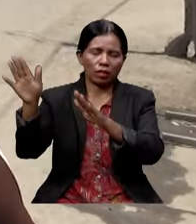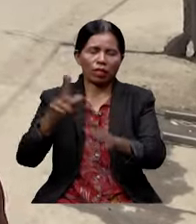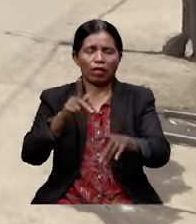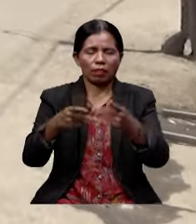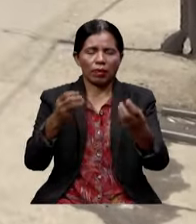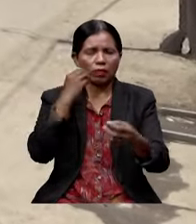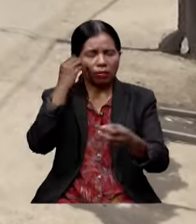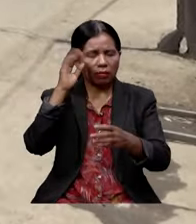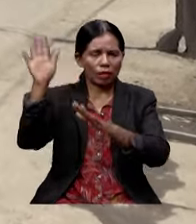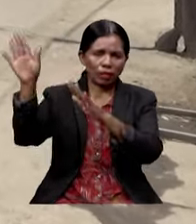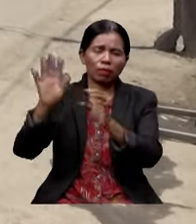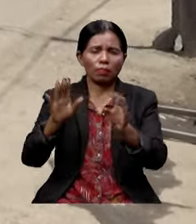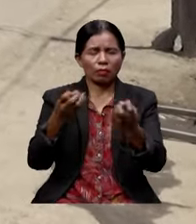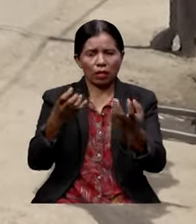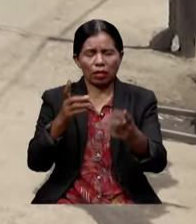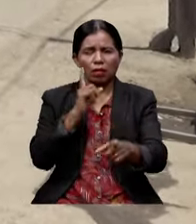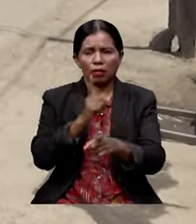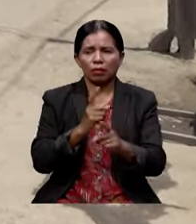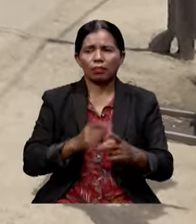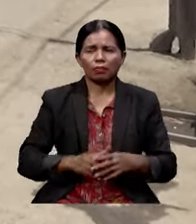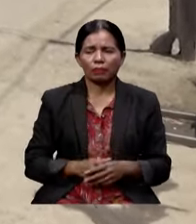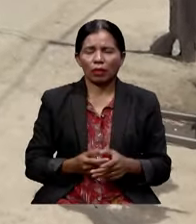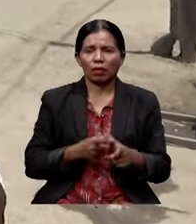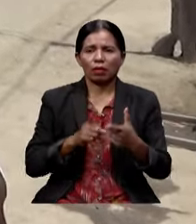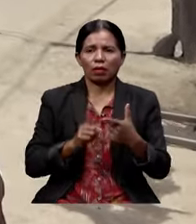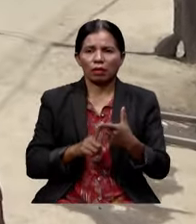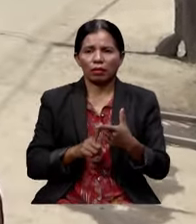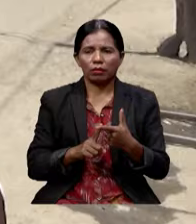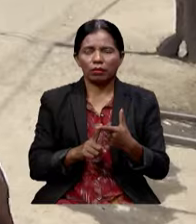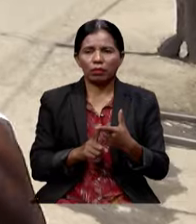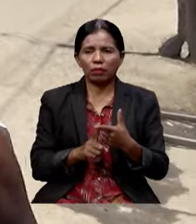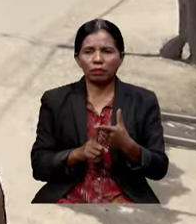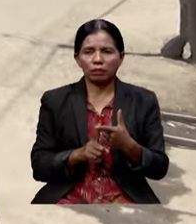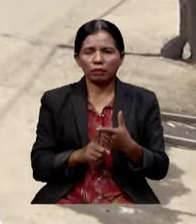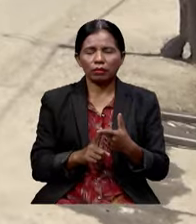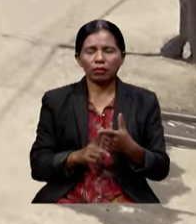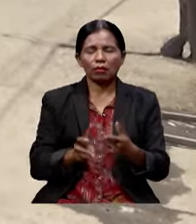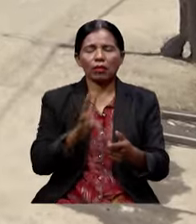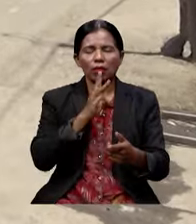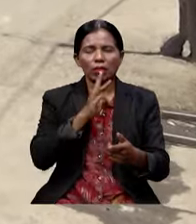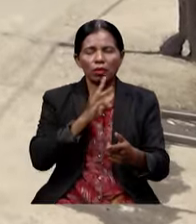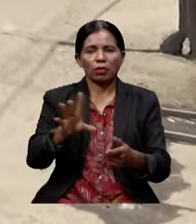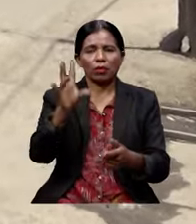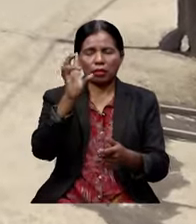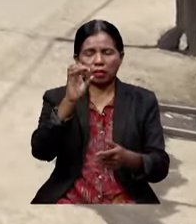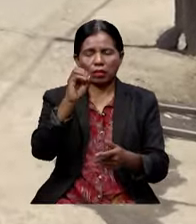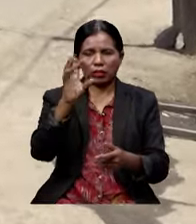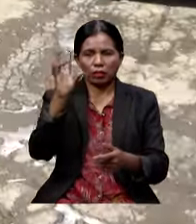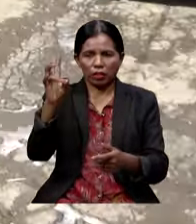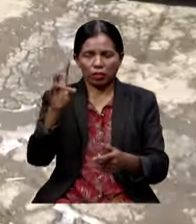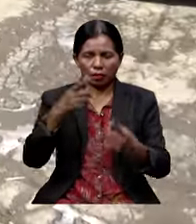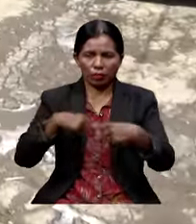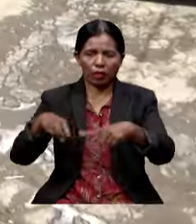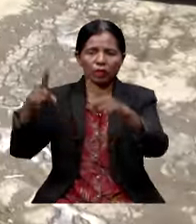o movimento los depois... Vemos como são irmãos. Vemos como são tudo, ou barra do saeto